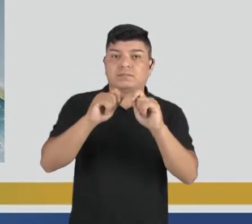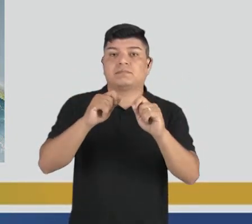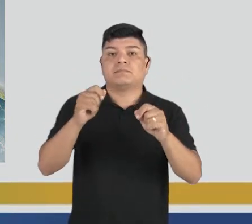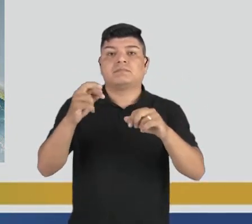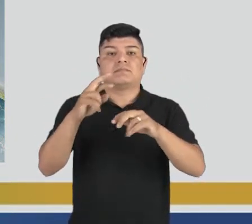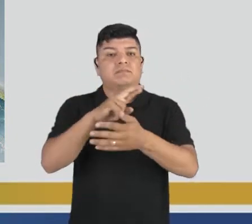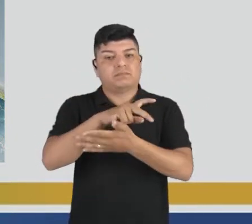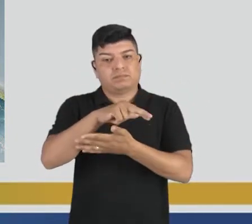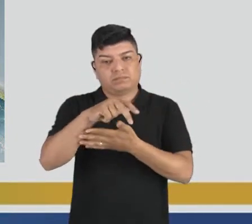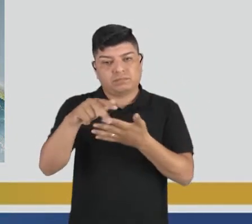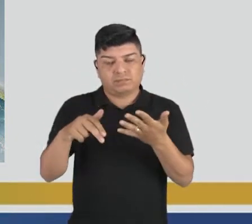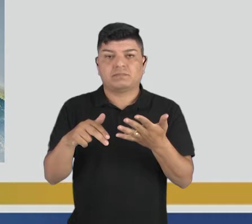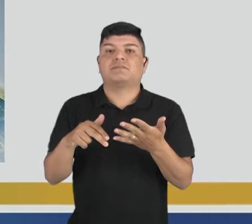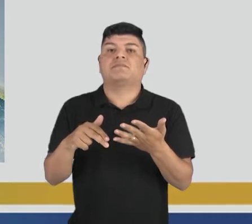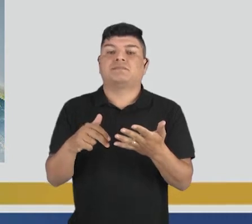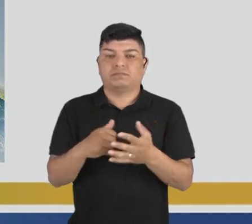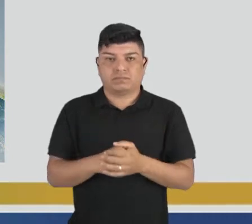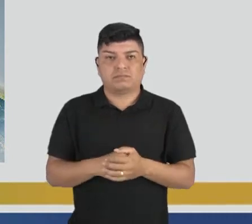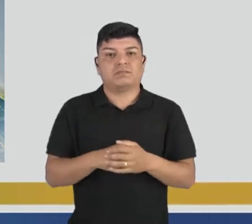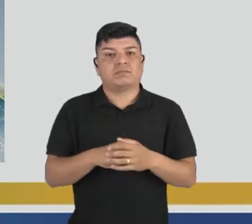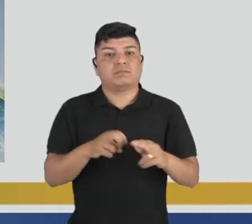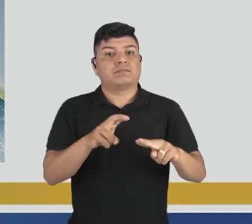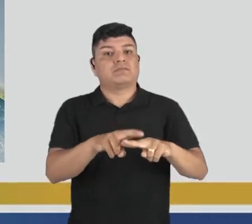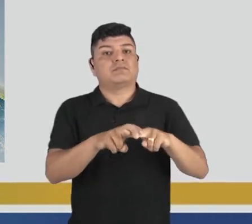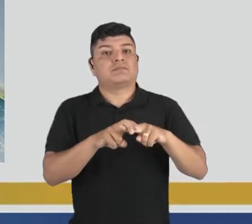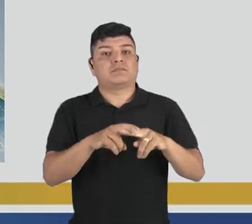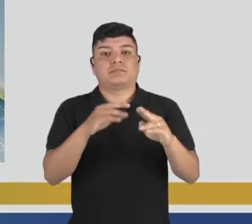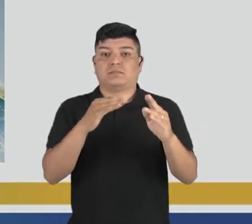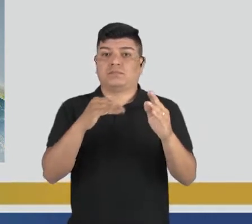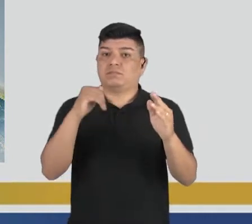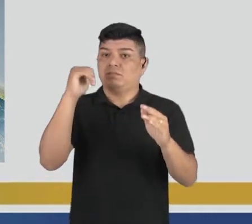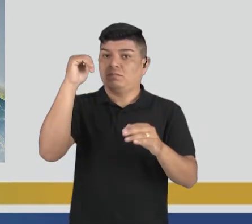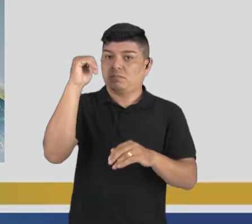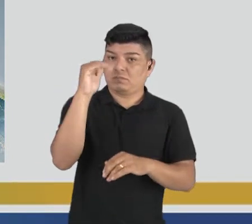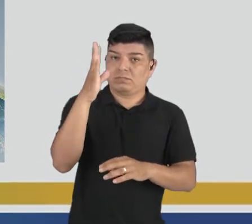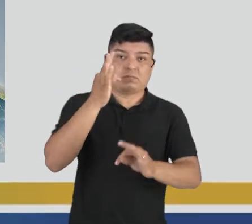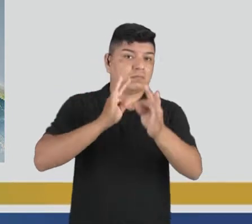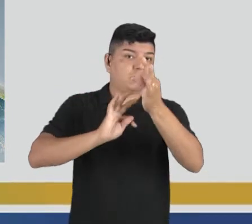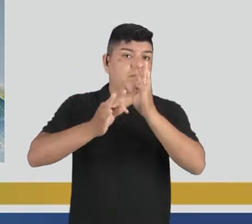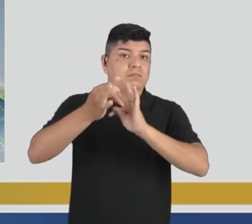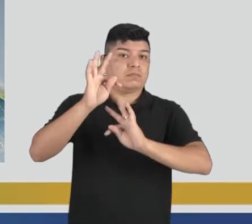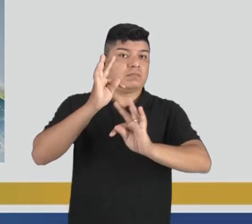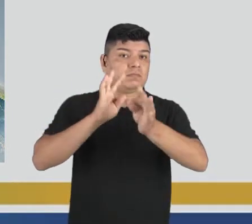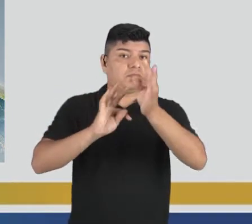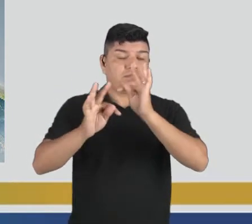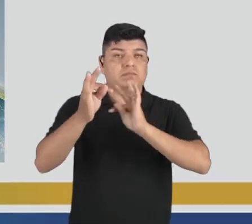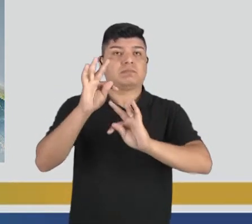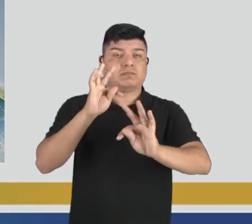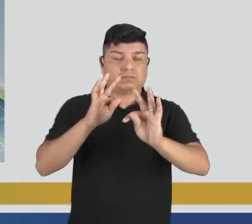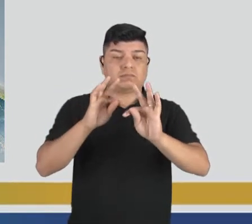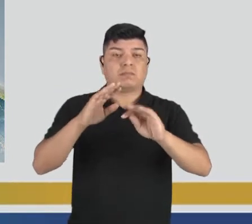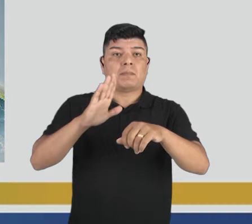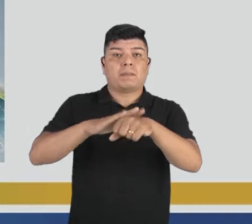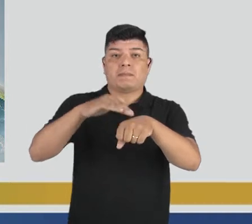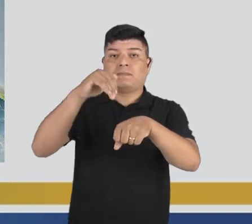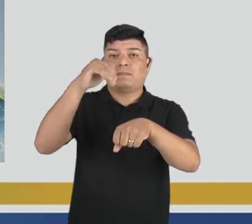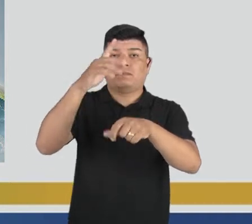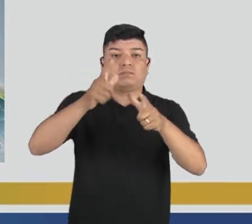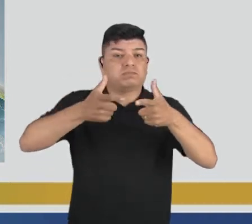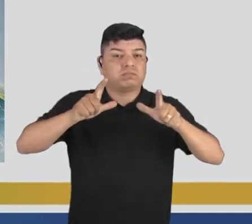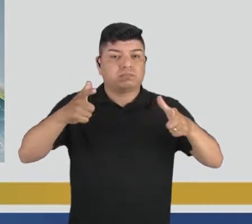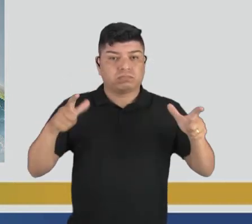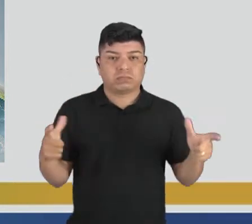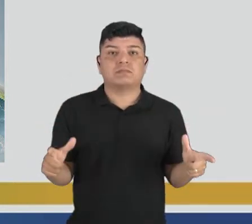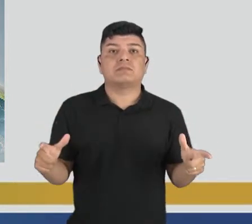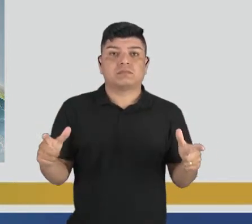bem diversificada. Ou seja, quanto maior a tecnologia, quanto maior a globalização, maior a